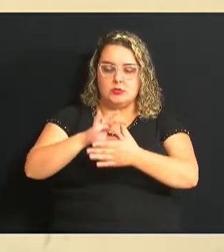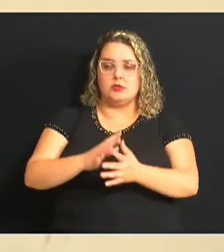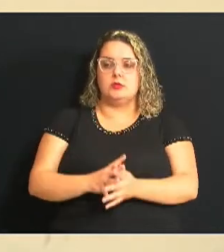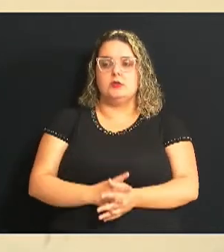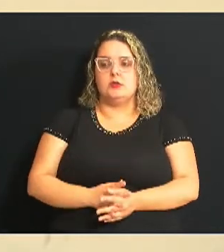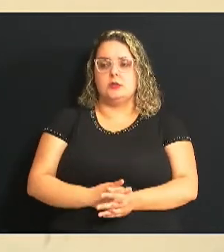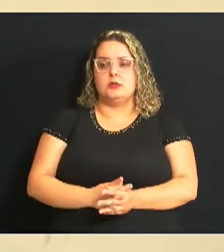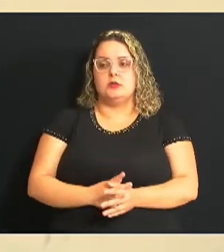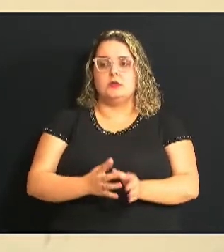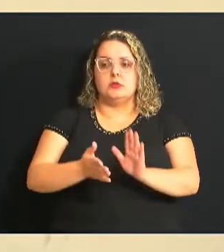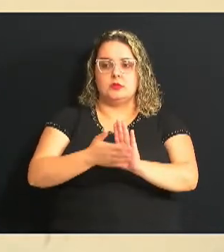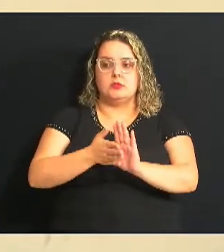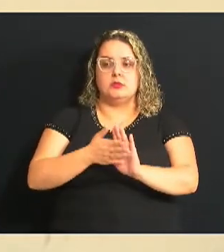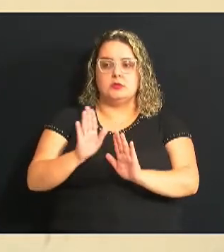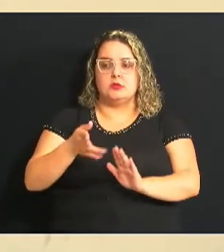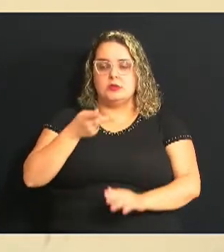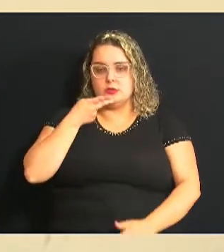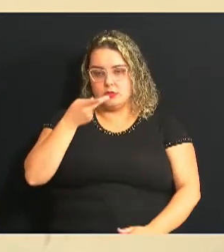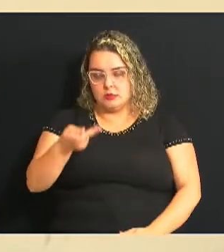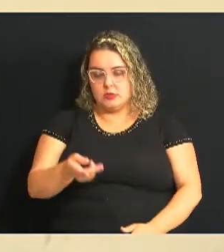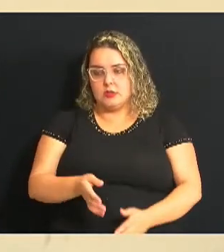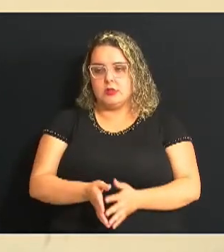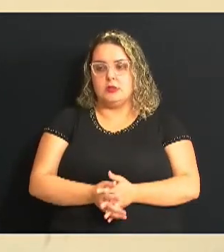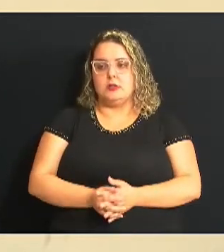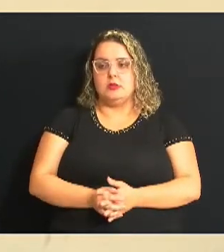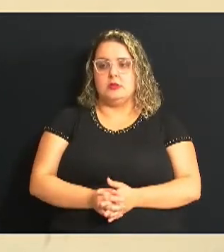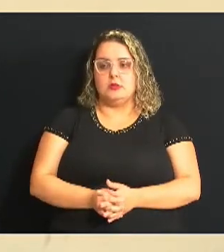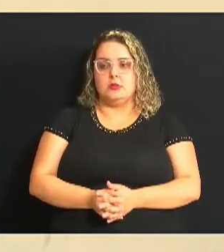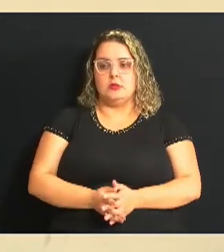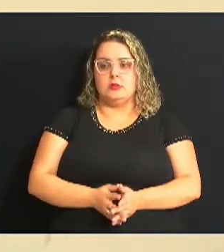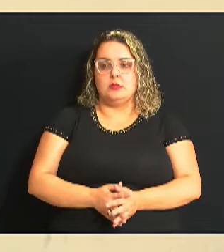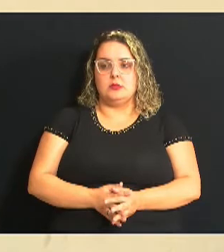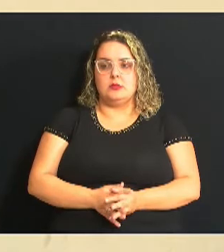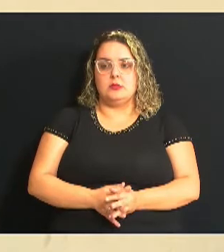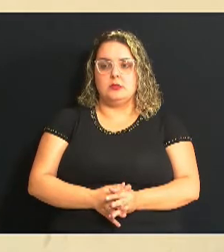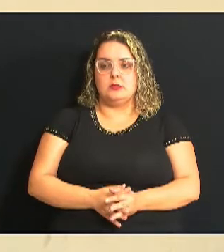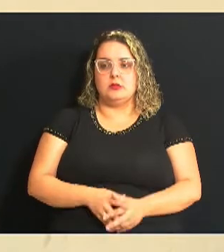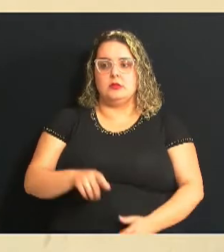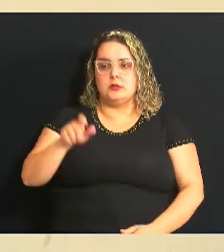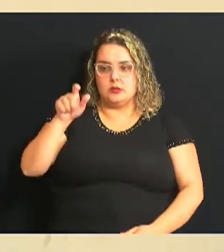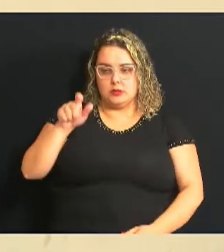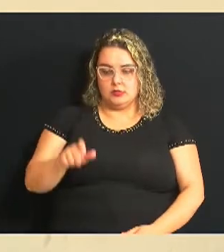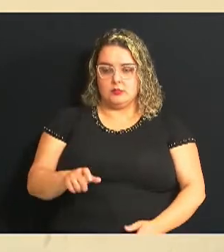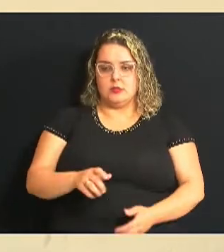esses propósitos que eu já compartilhei. E na pessoa